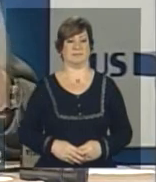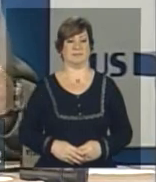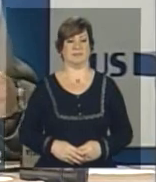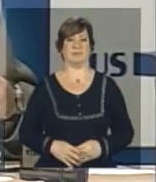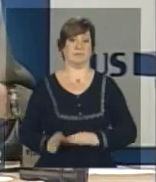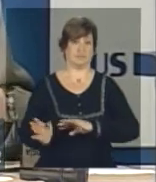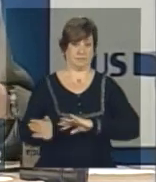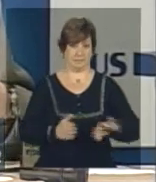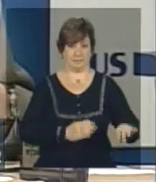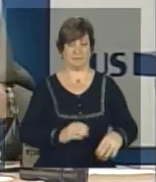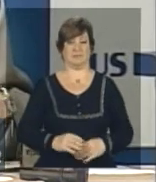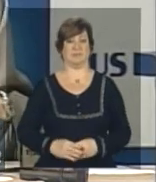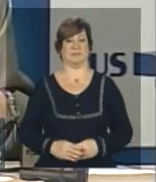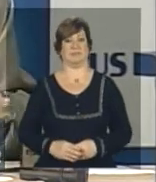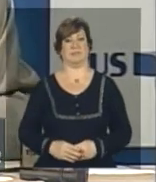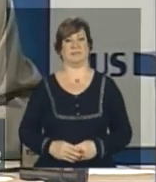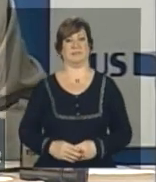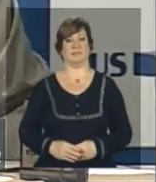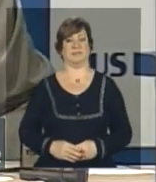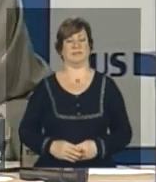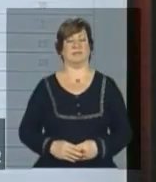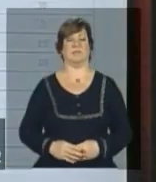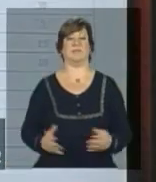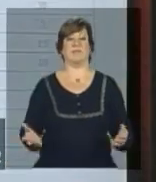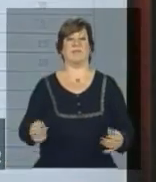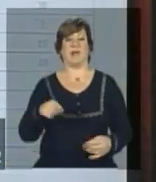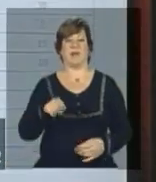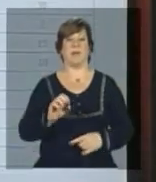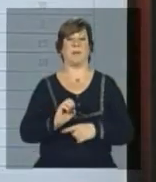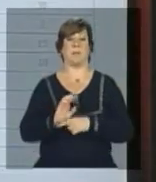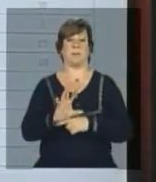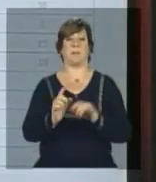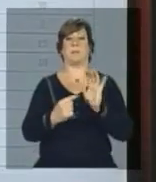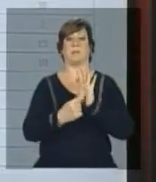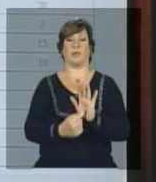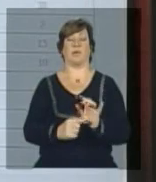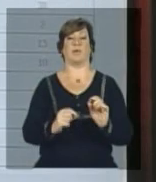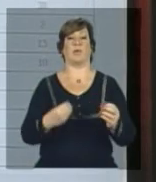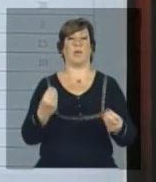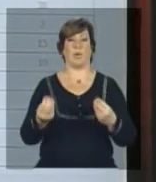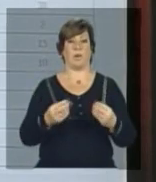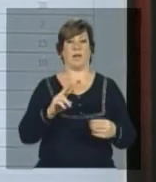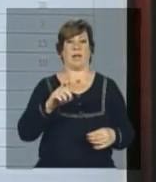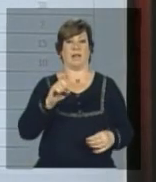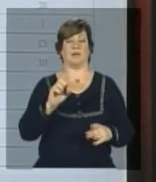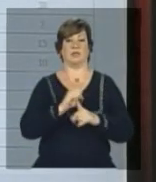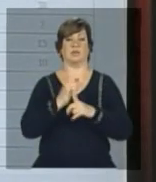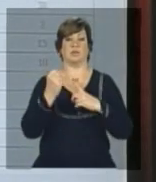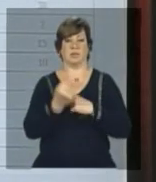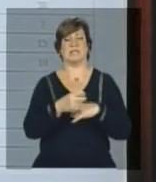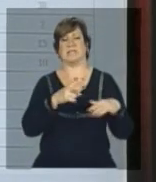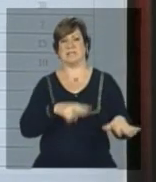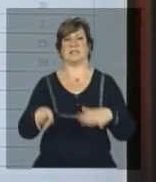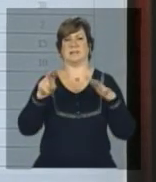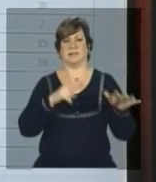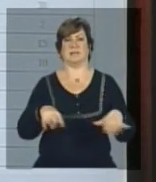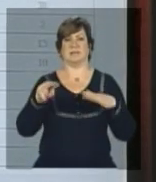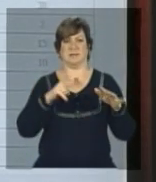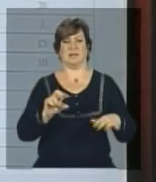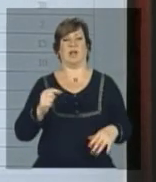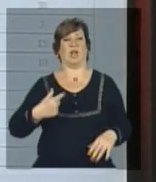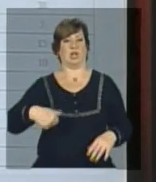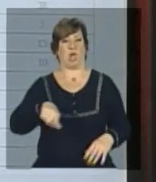Isso, o próximo. Pronto, aqui é uma síntese daquele monitoramento de redes sociais. Semanalmente, a